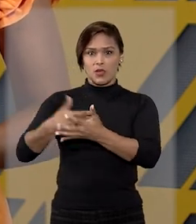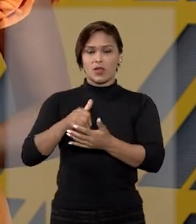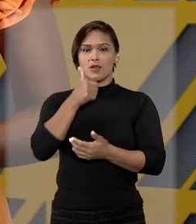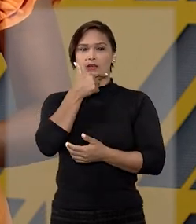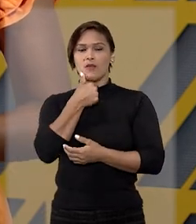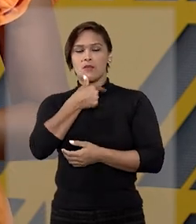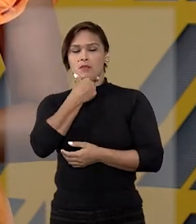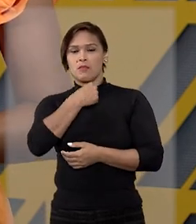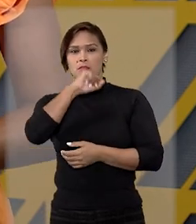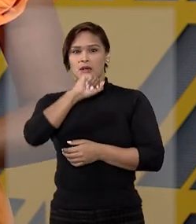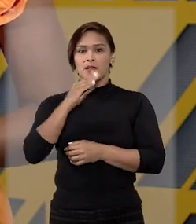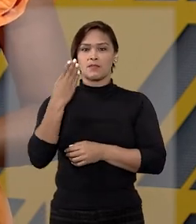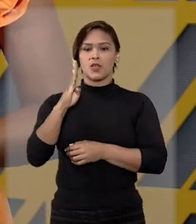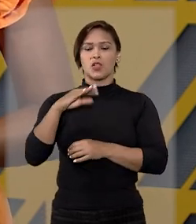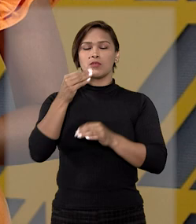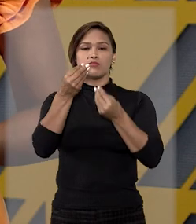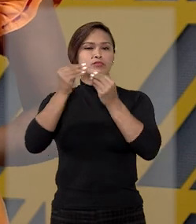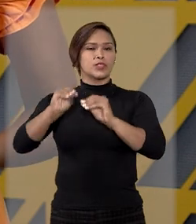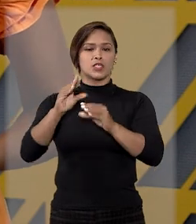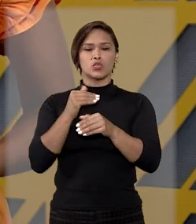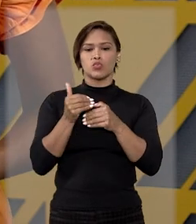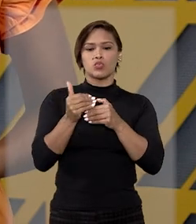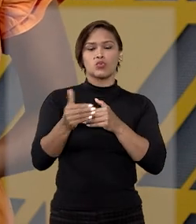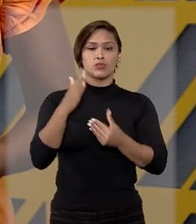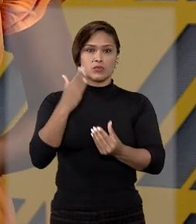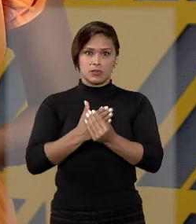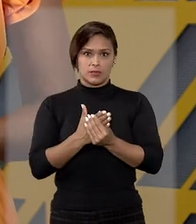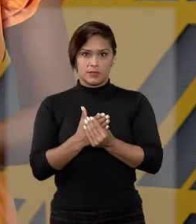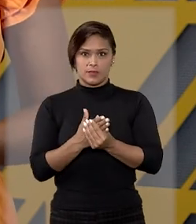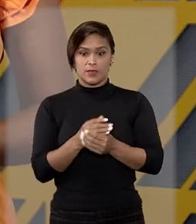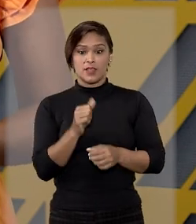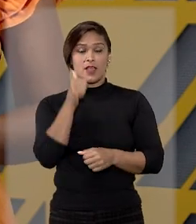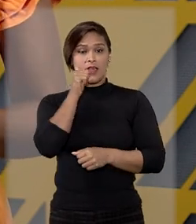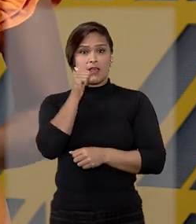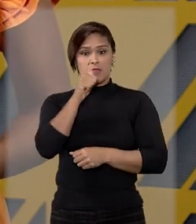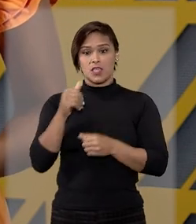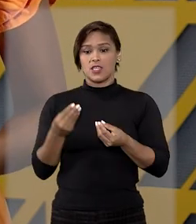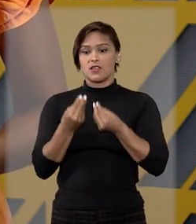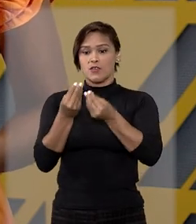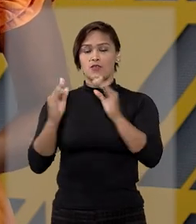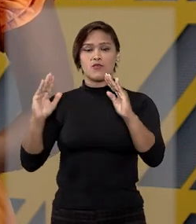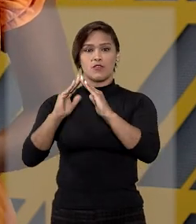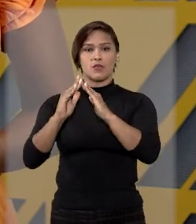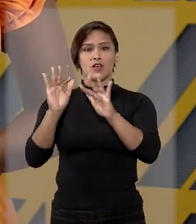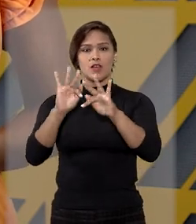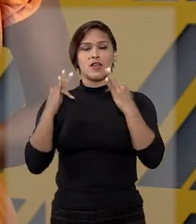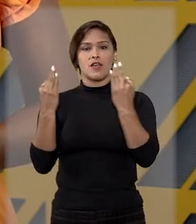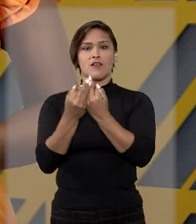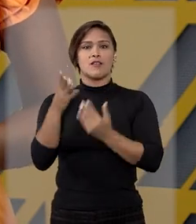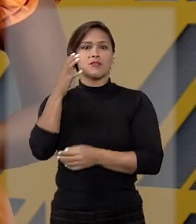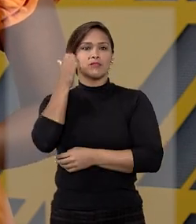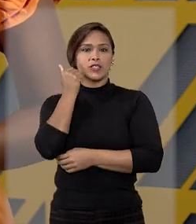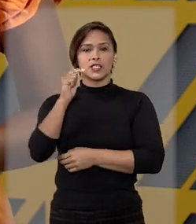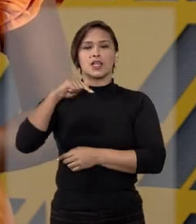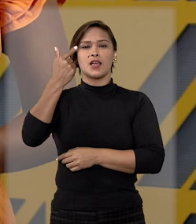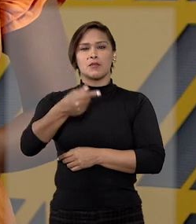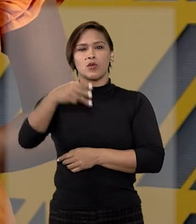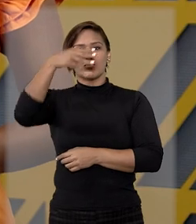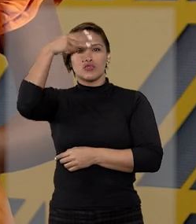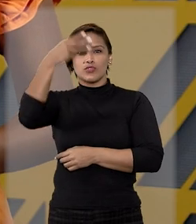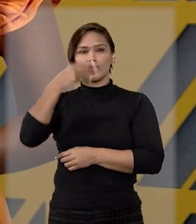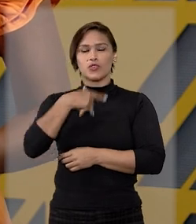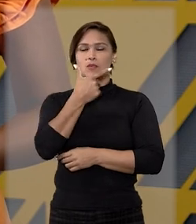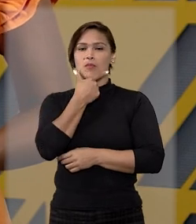pais biológicos desistiram da guarda no curso do processo. A menina foi morar com a família adotiva após um tio